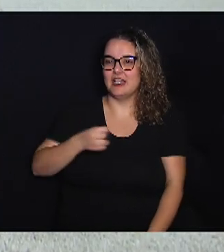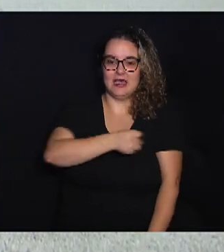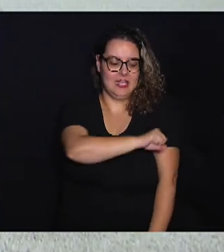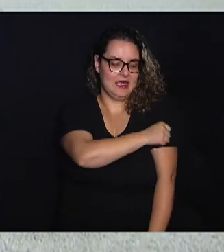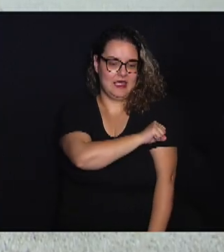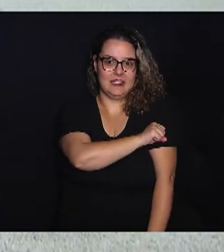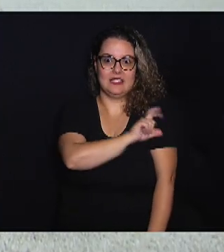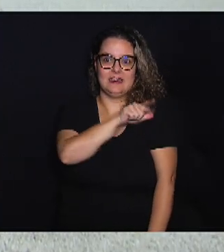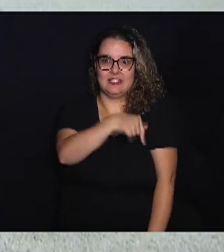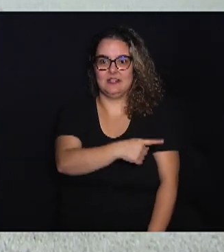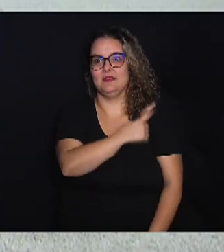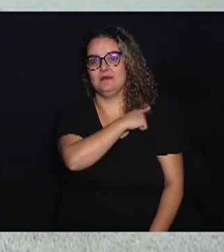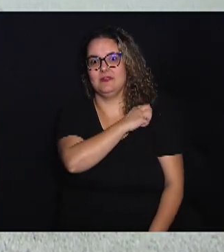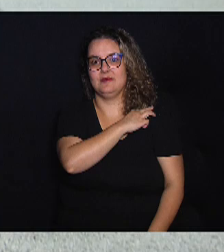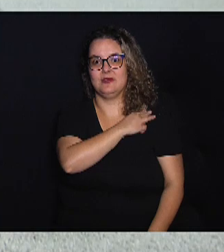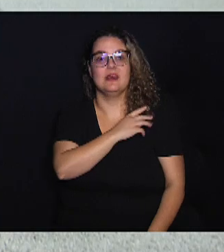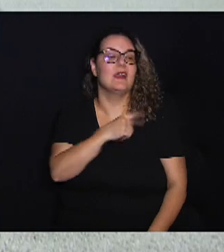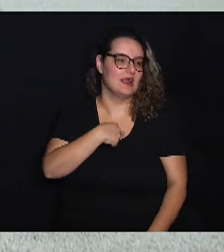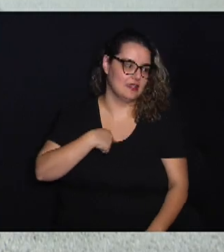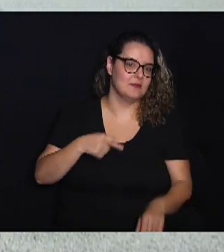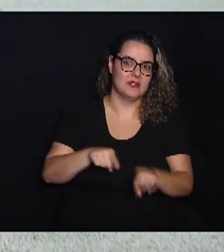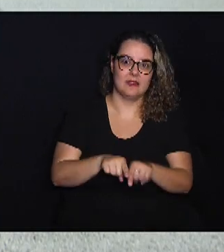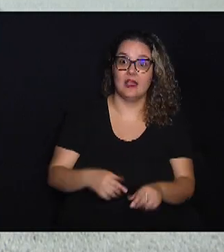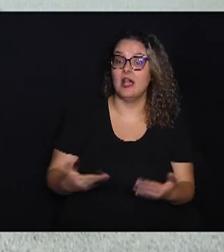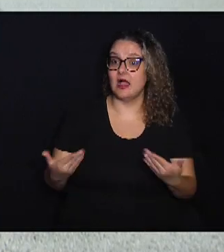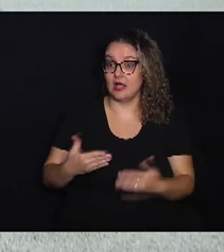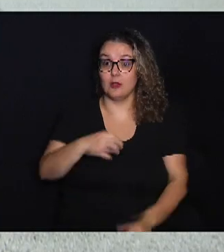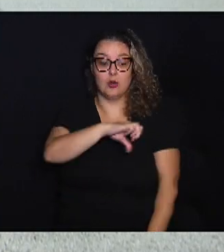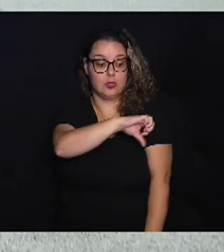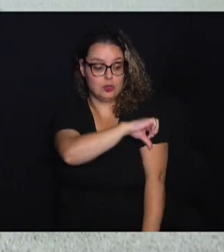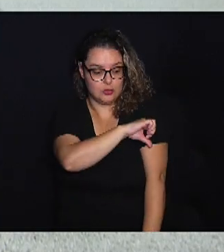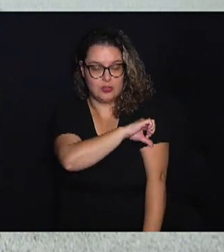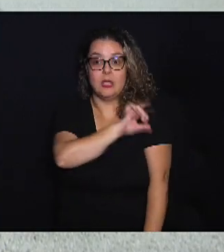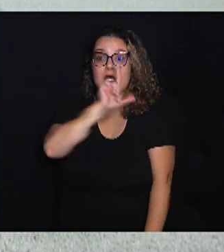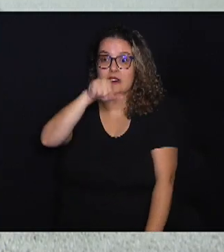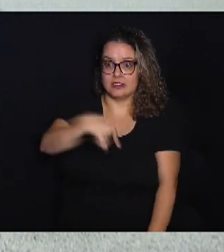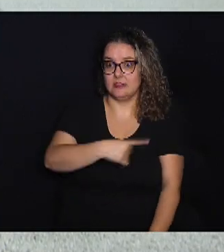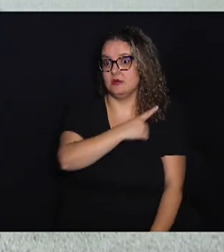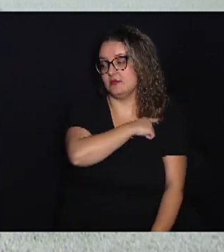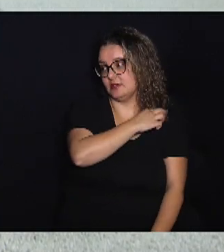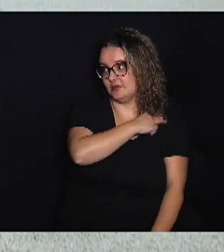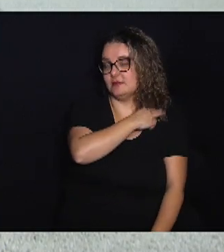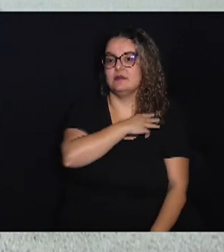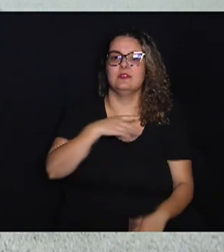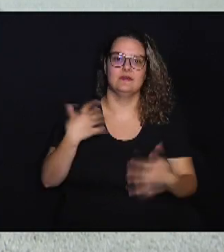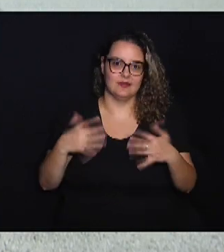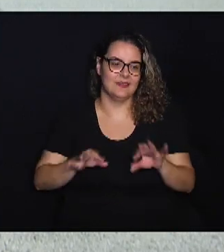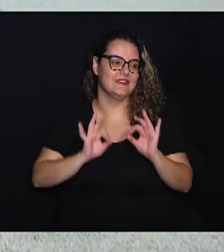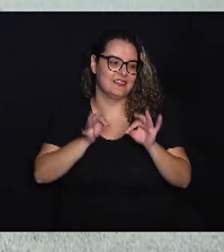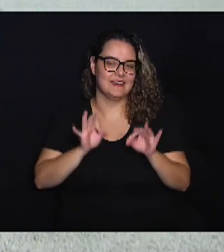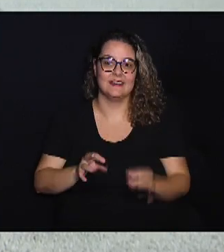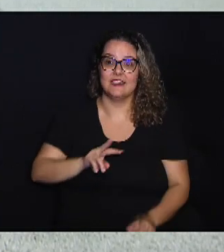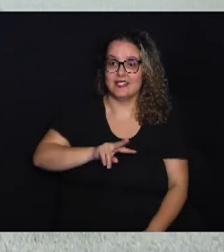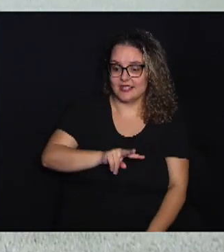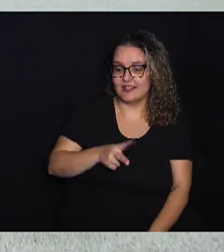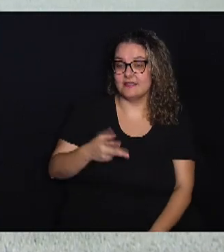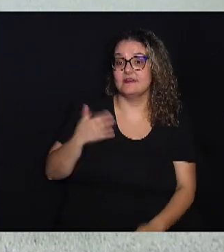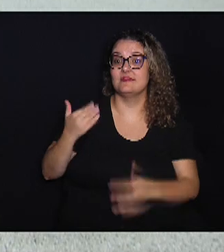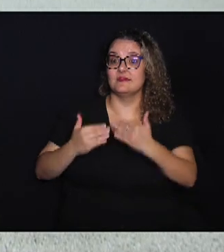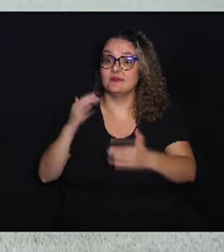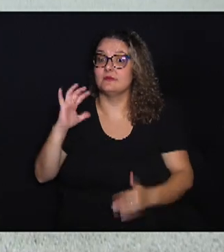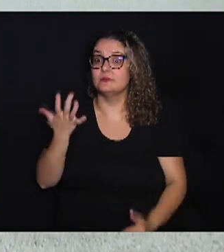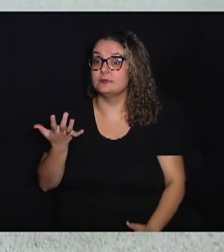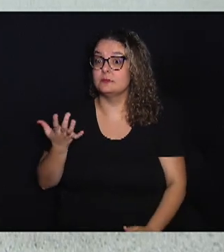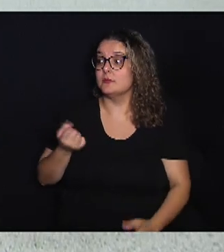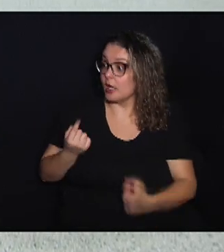série, depois Oitava ia pro ensino série, minha médio. época também. Agora vai até o 9º ano É. e depois passa para o ensino médio. Exatamente. Então, as transições vão acontecendo, mas